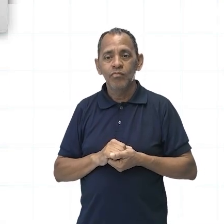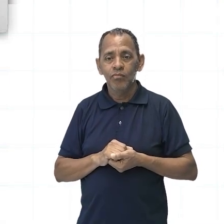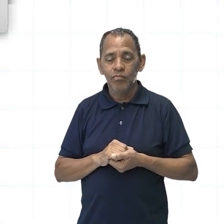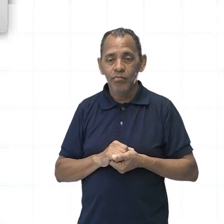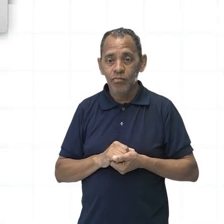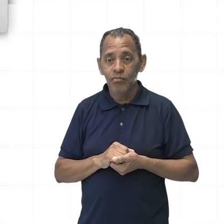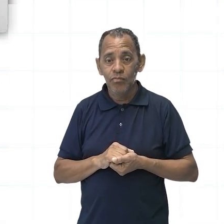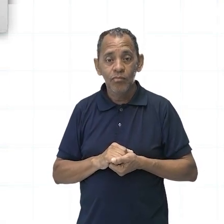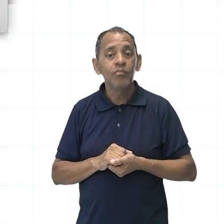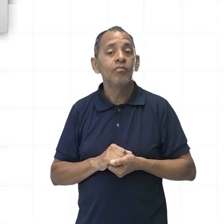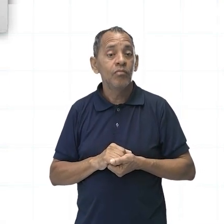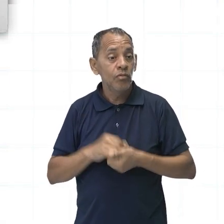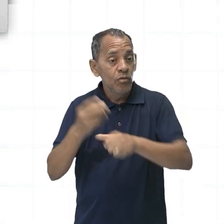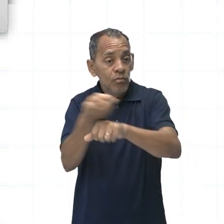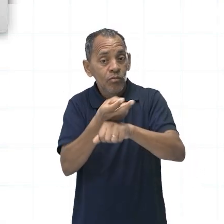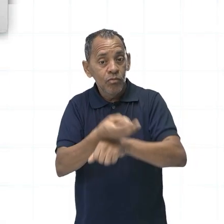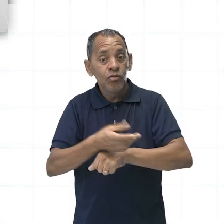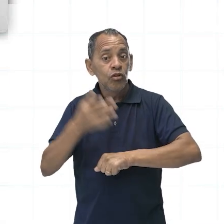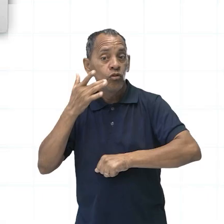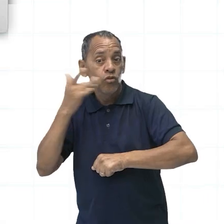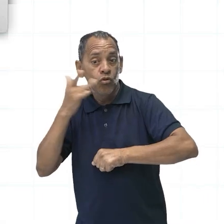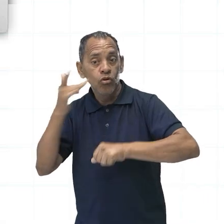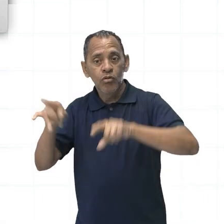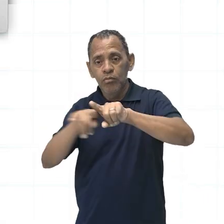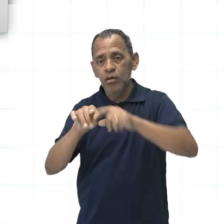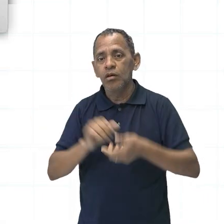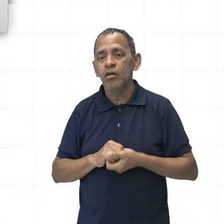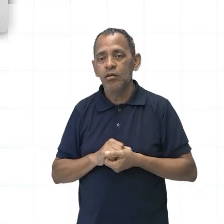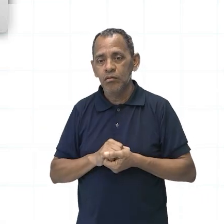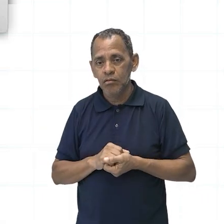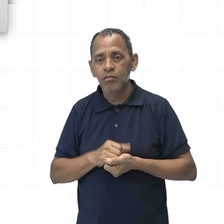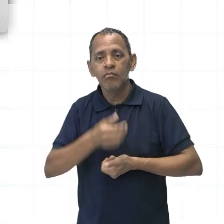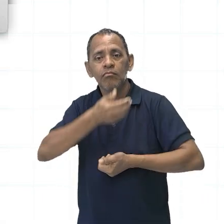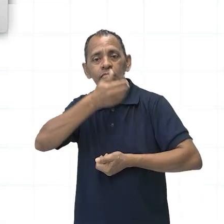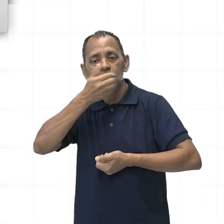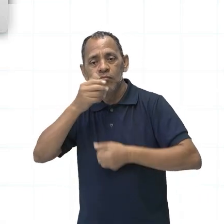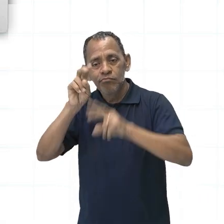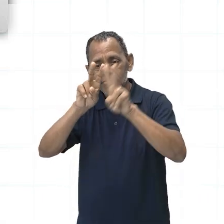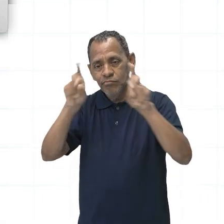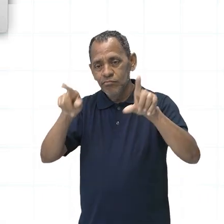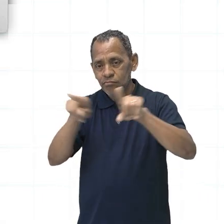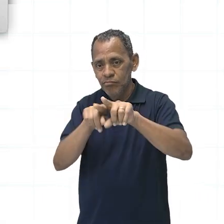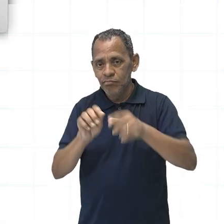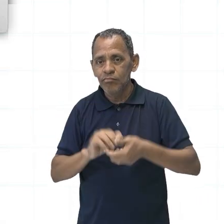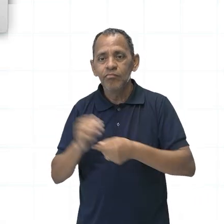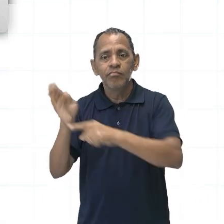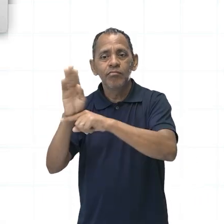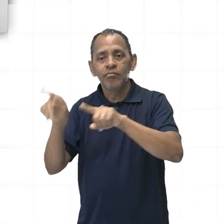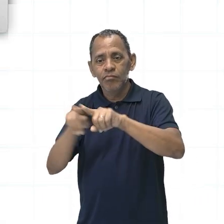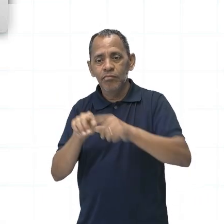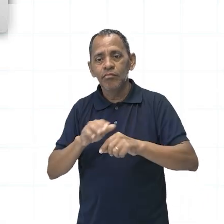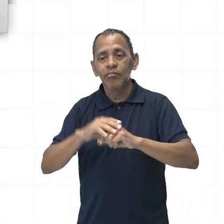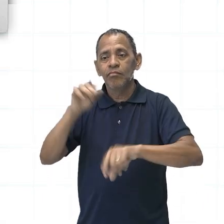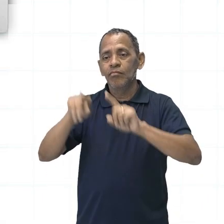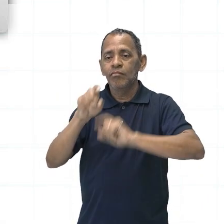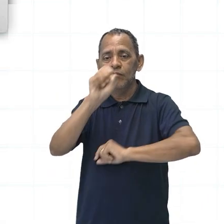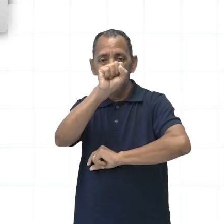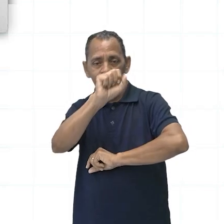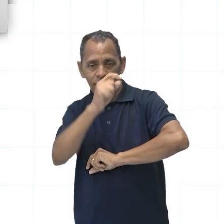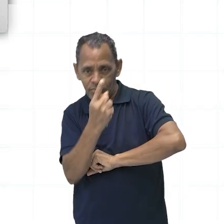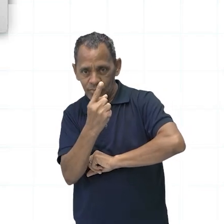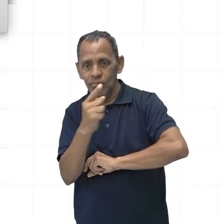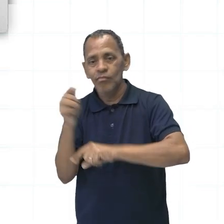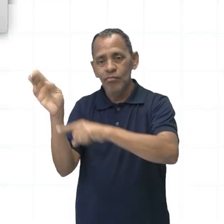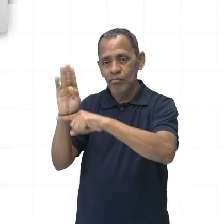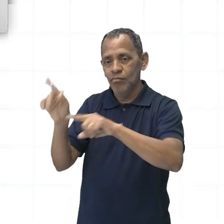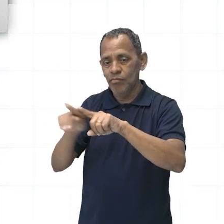Em Busca do Ouro é considerado por ele seu melhor filme. Então, o Chaplin ele fez mais de 81 filmes. E